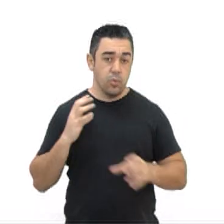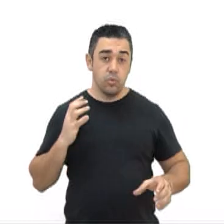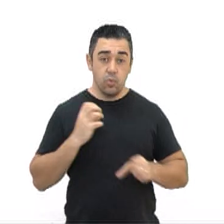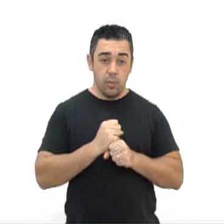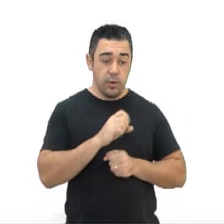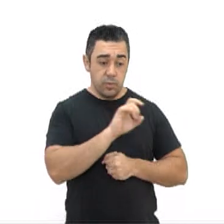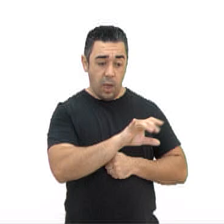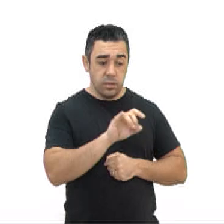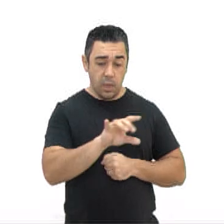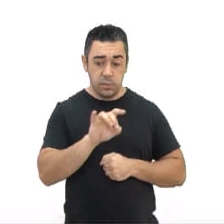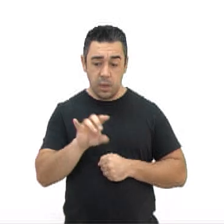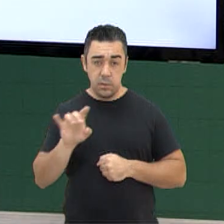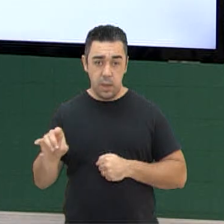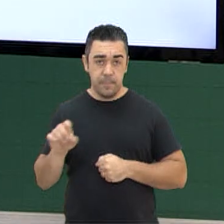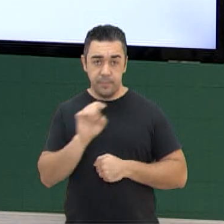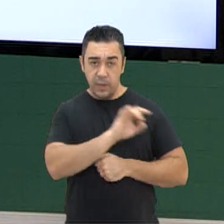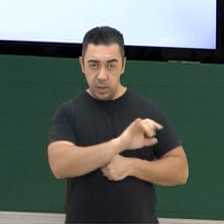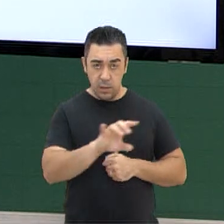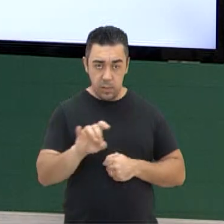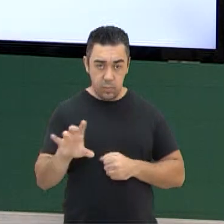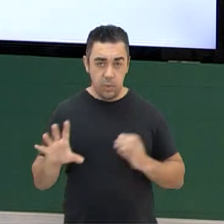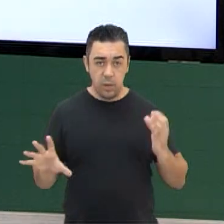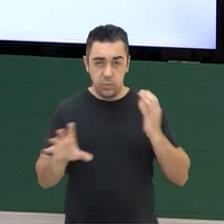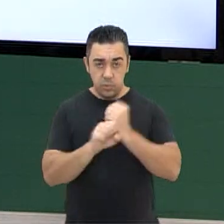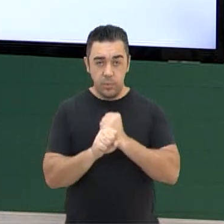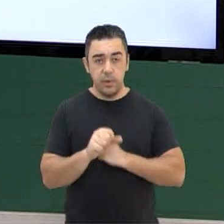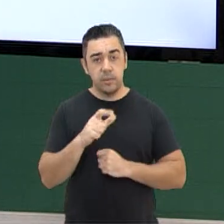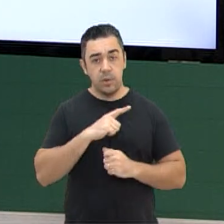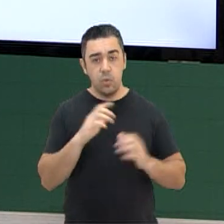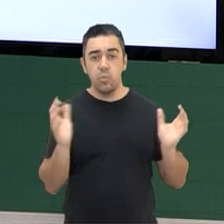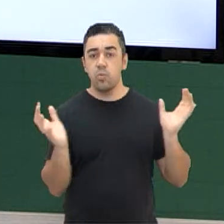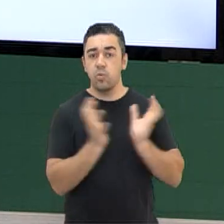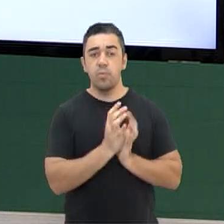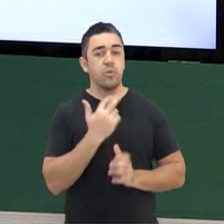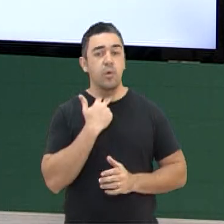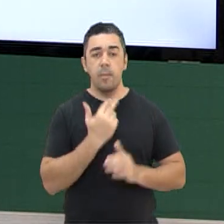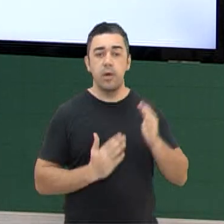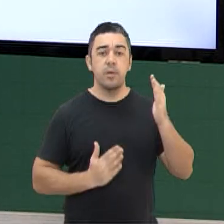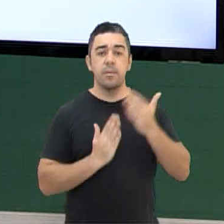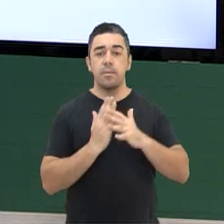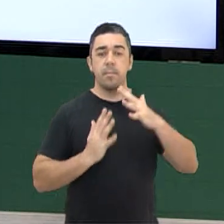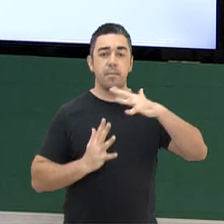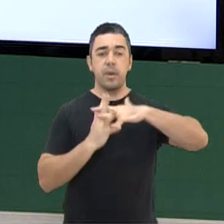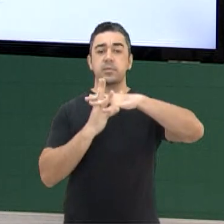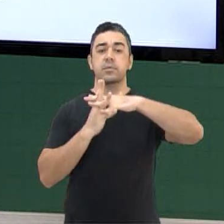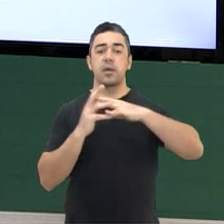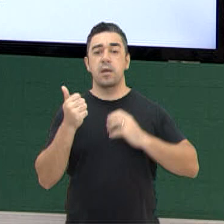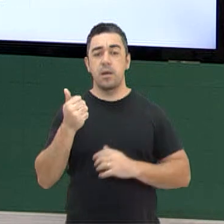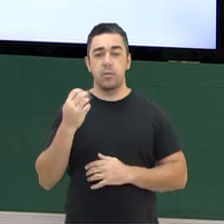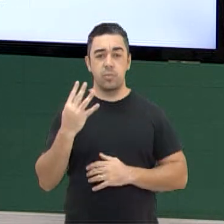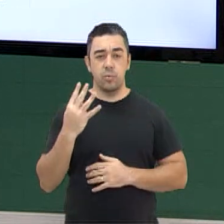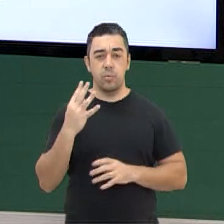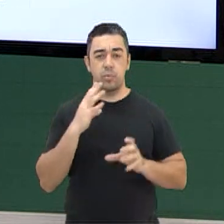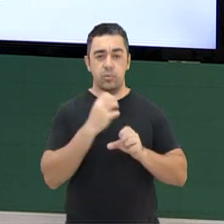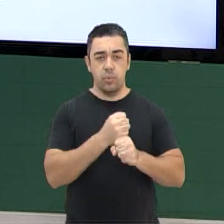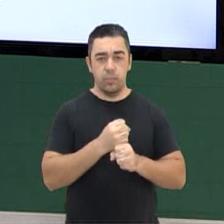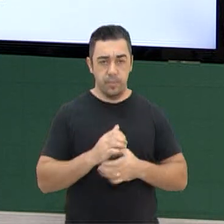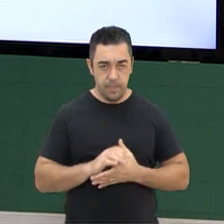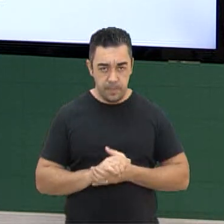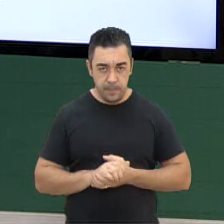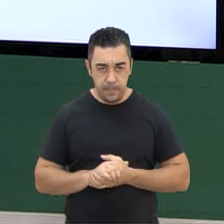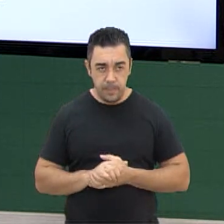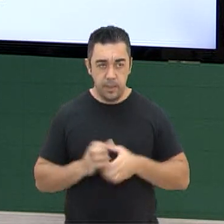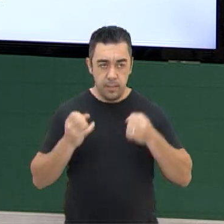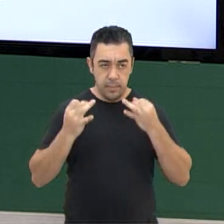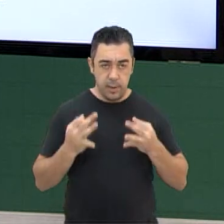a classificação funcional de cada atleta, a equipe não pode passar de 14 pontos. Falando